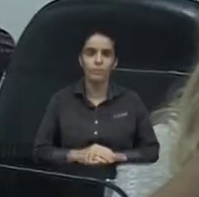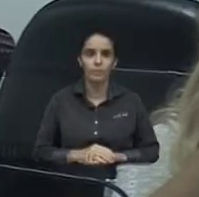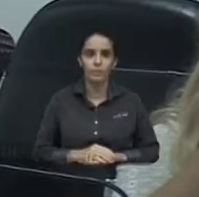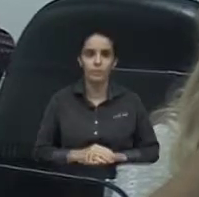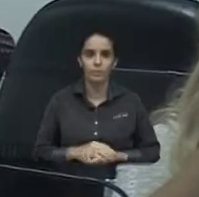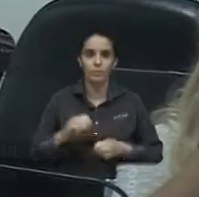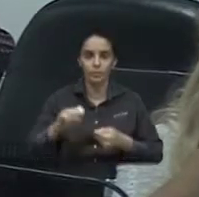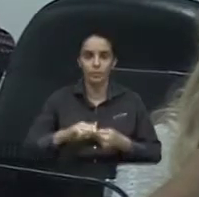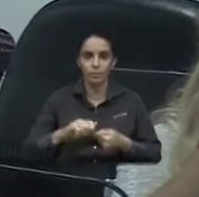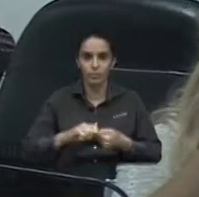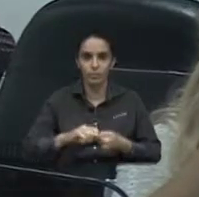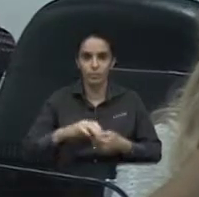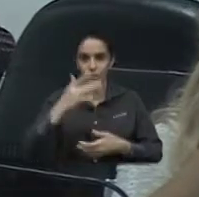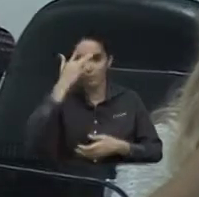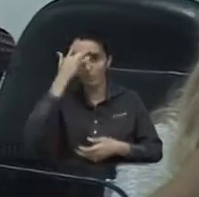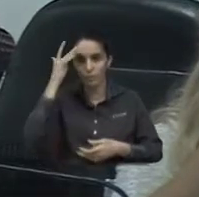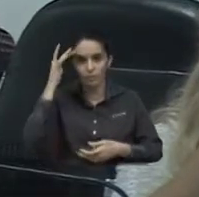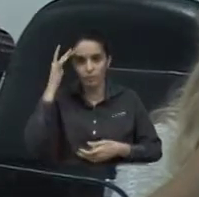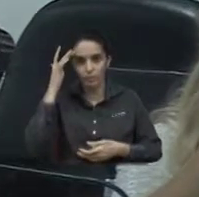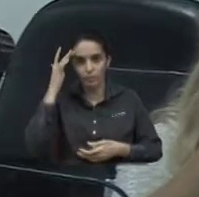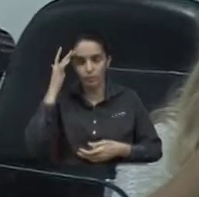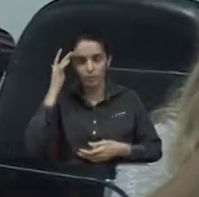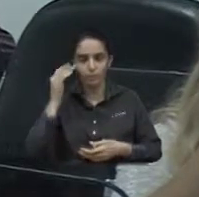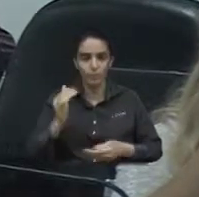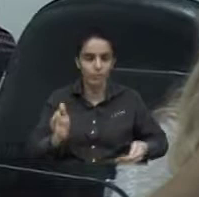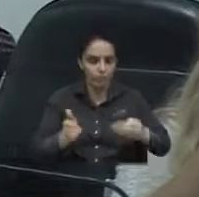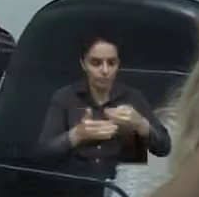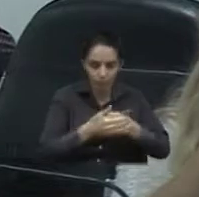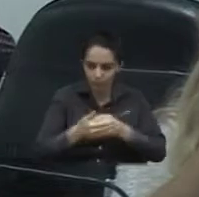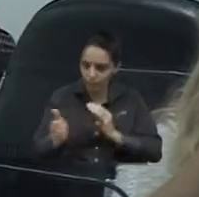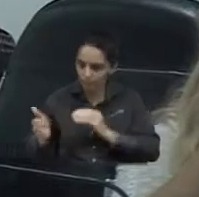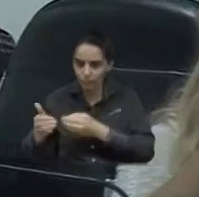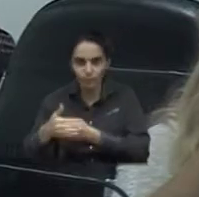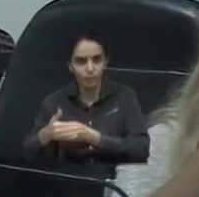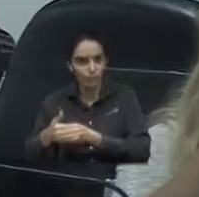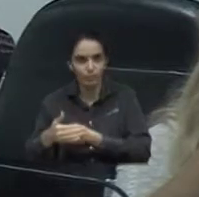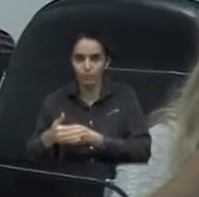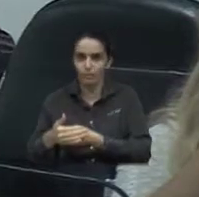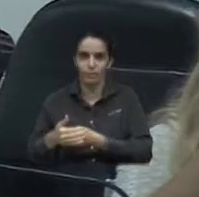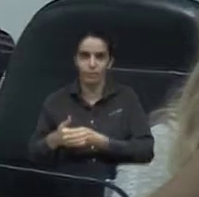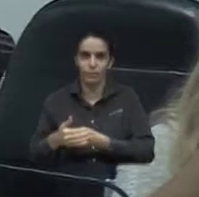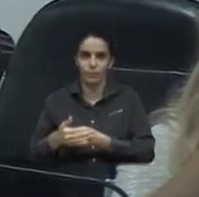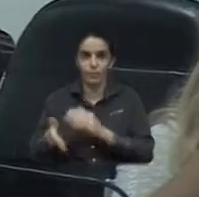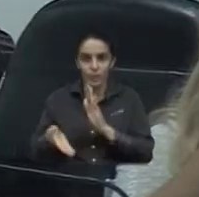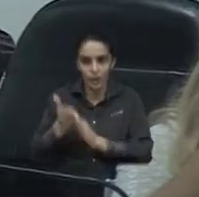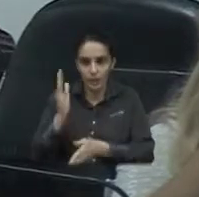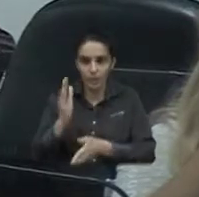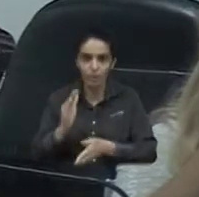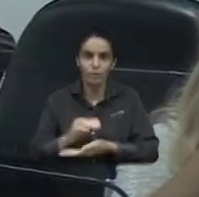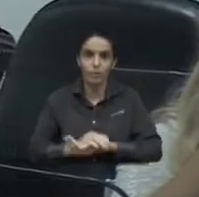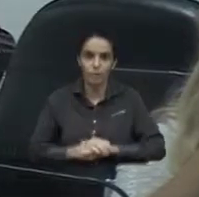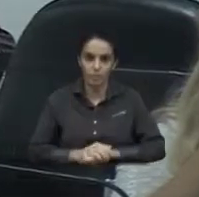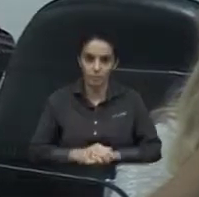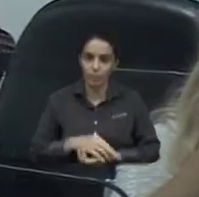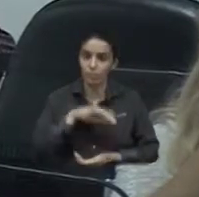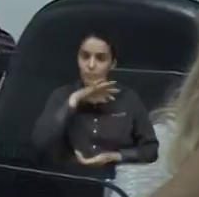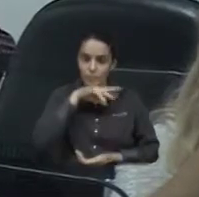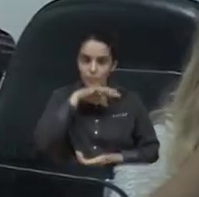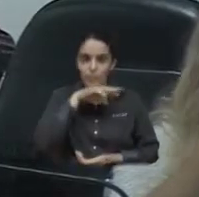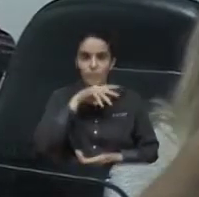os remanescentes também não venham fechar suas portas e não venham embora da nossa cidade, provocando muito